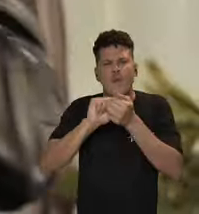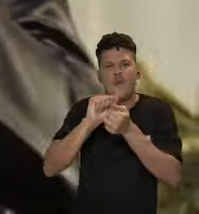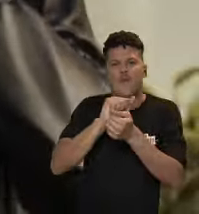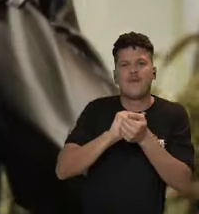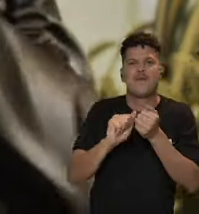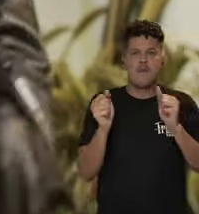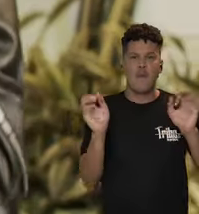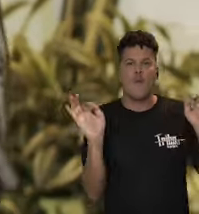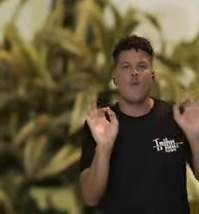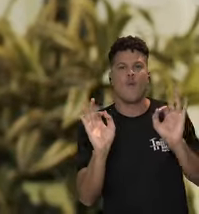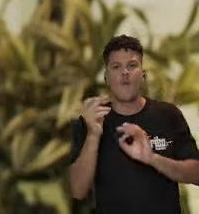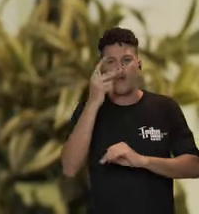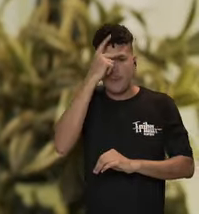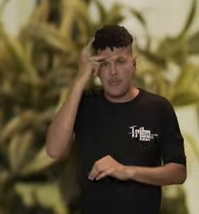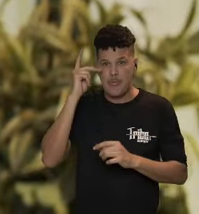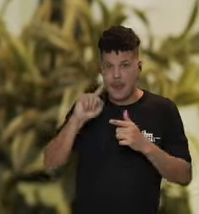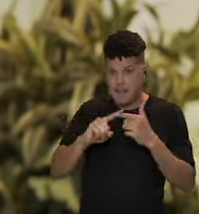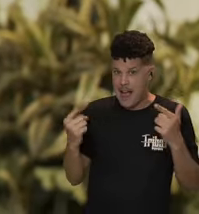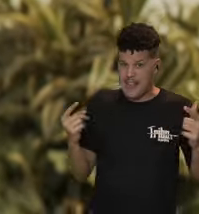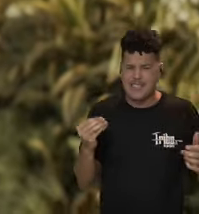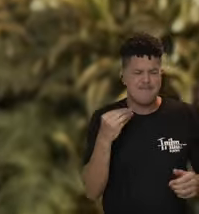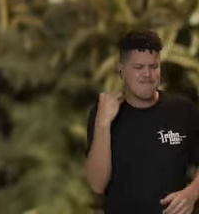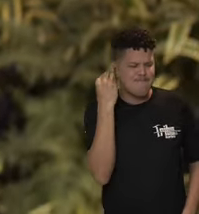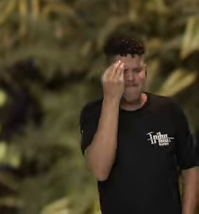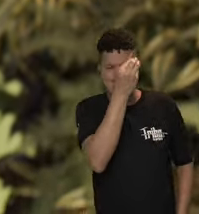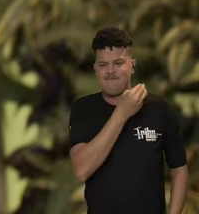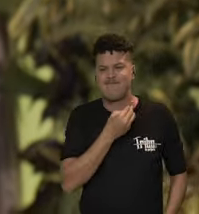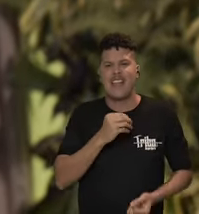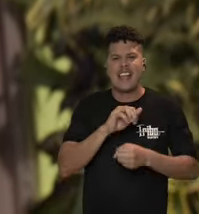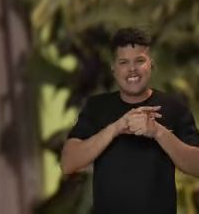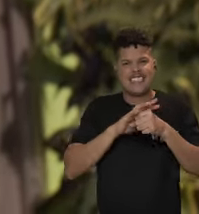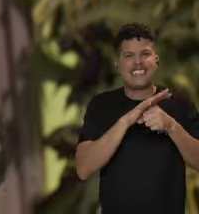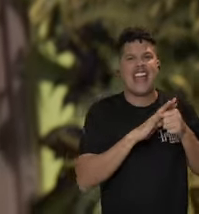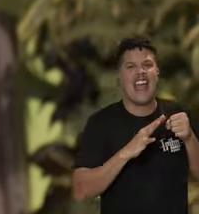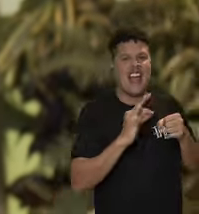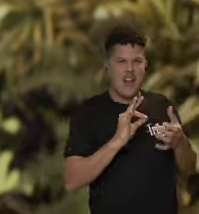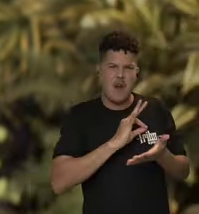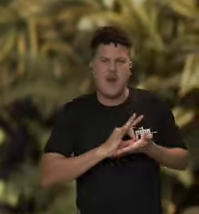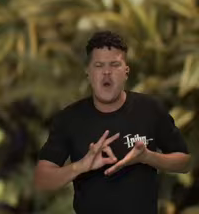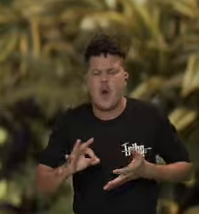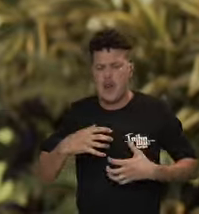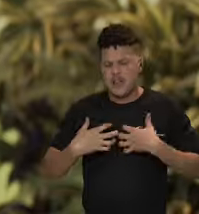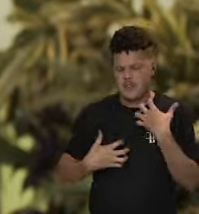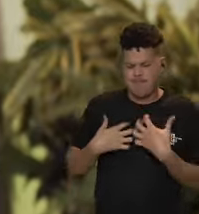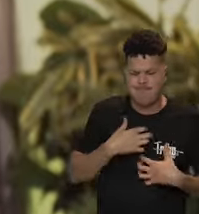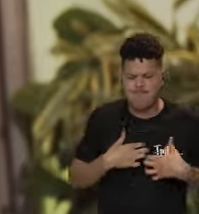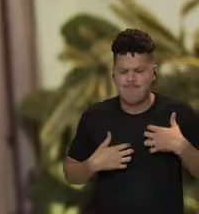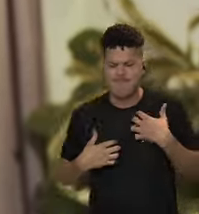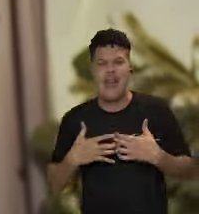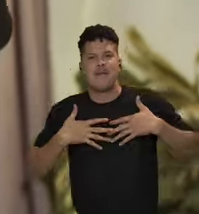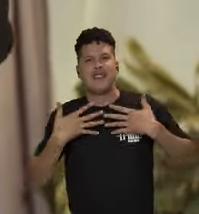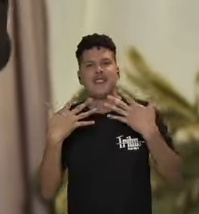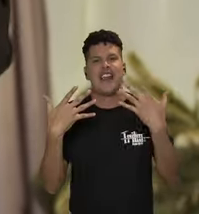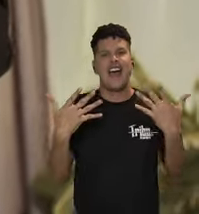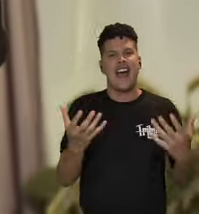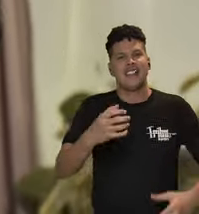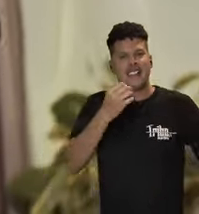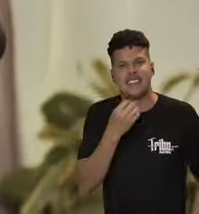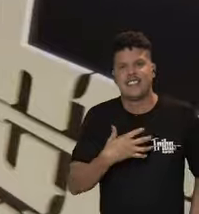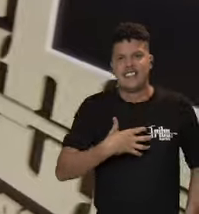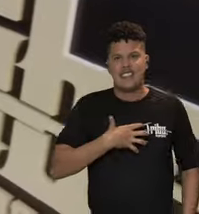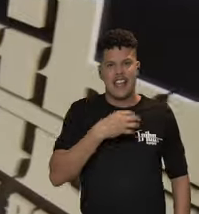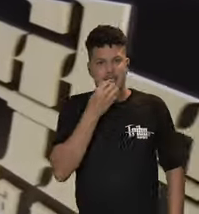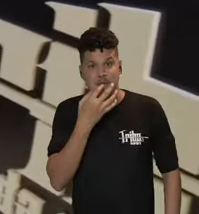toda beijada. Cheia de ódio, mas toda apaixonada. Se sente bem no mal